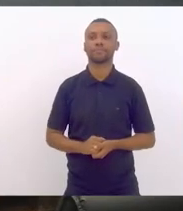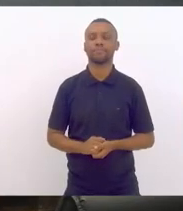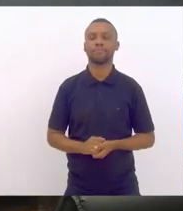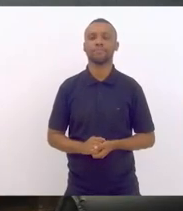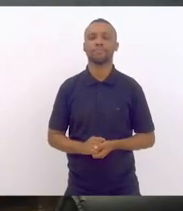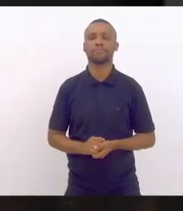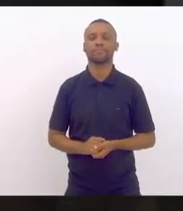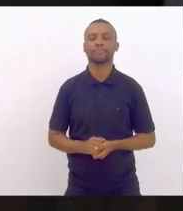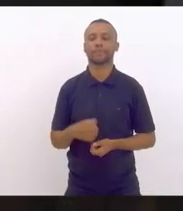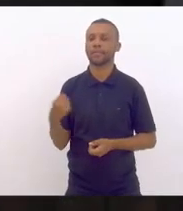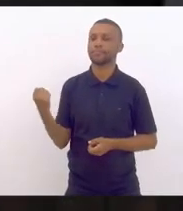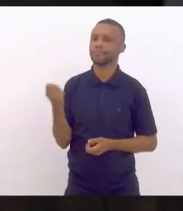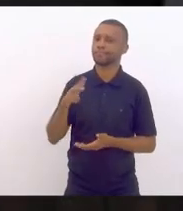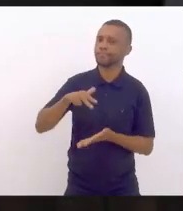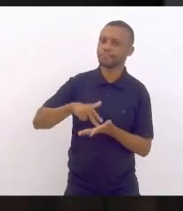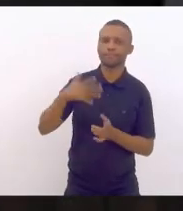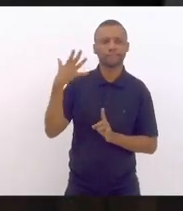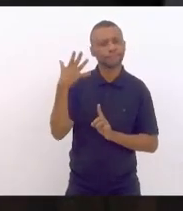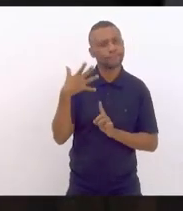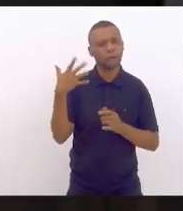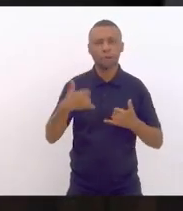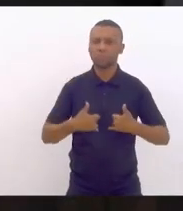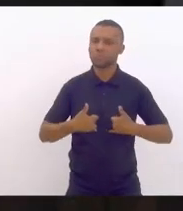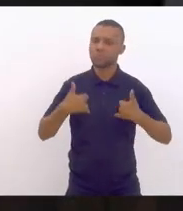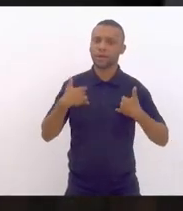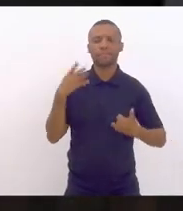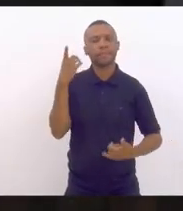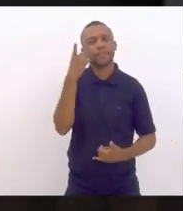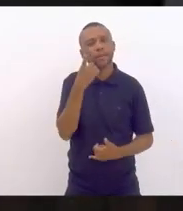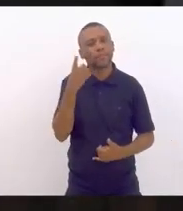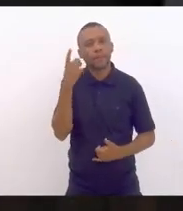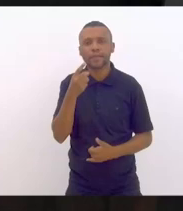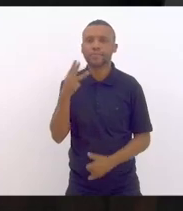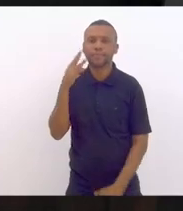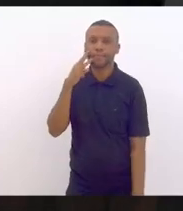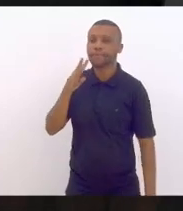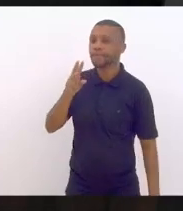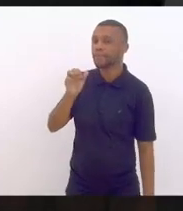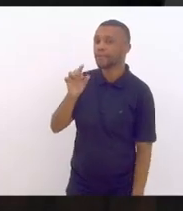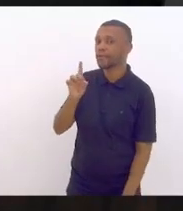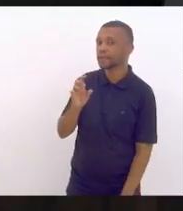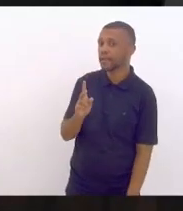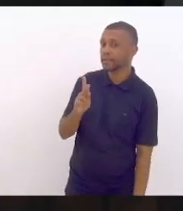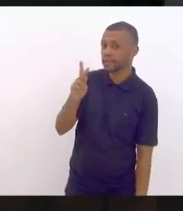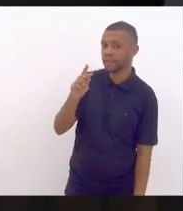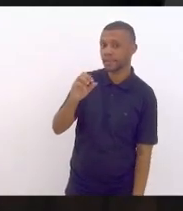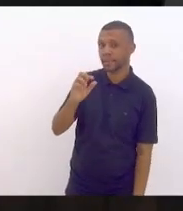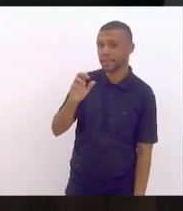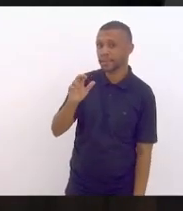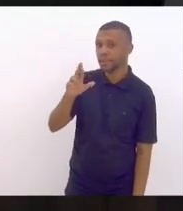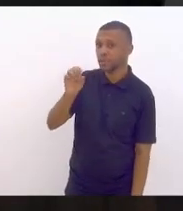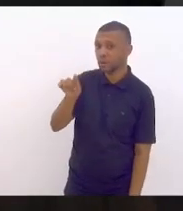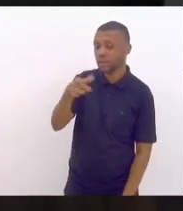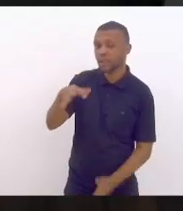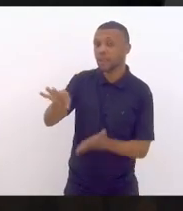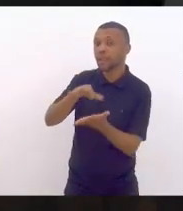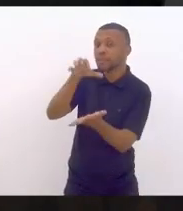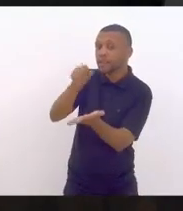para fazer o uso da palavra o Nobre Deputado Valdete Carneiro está inscrito